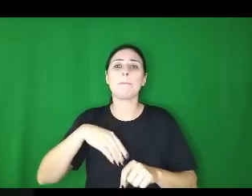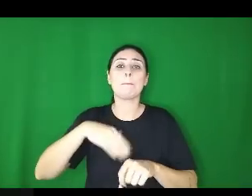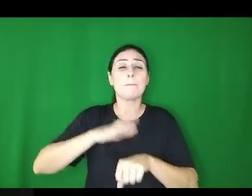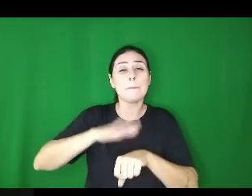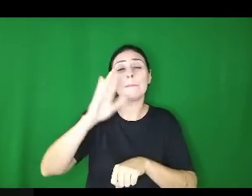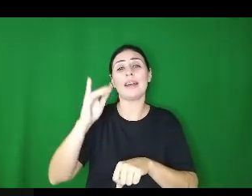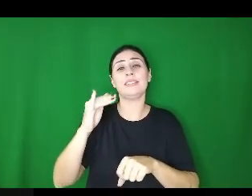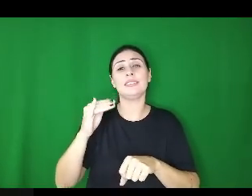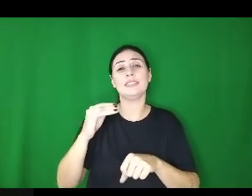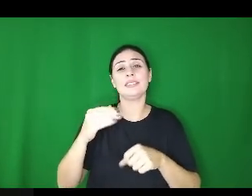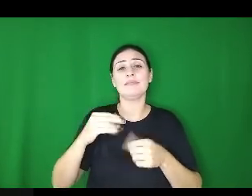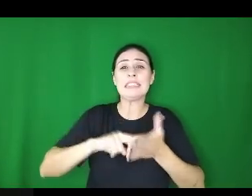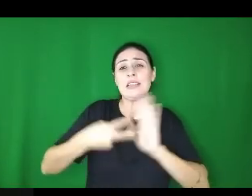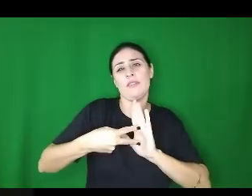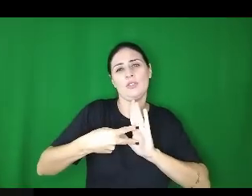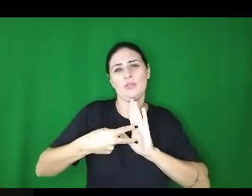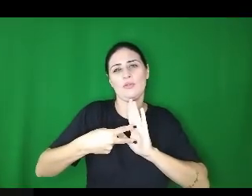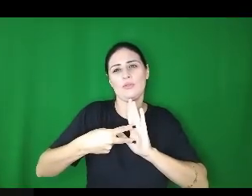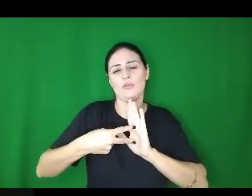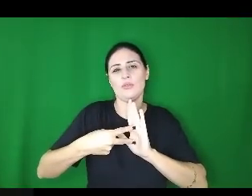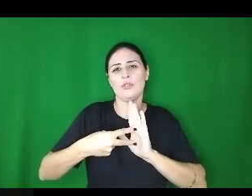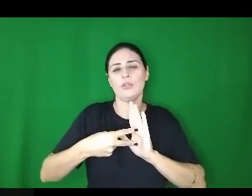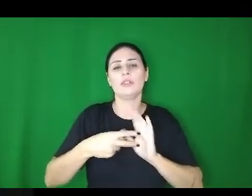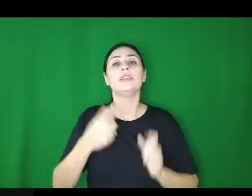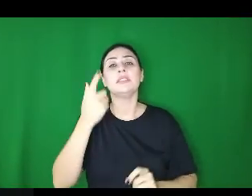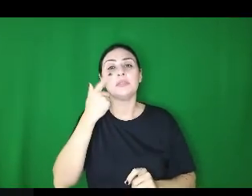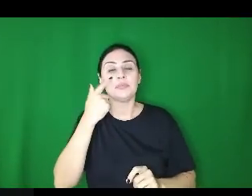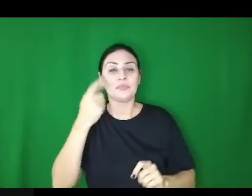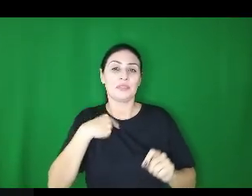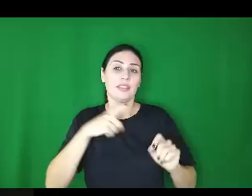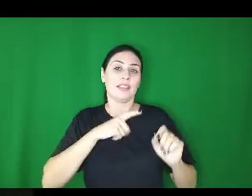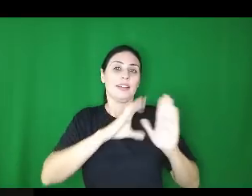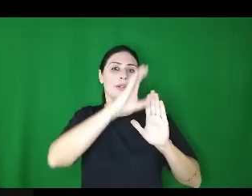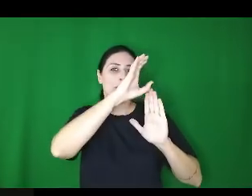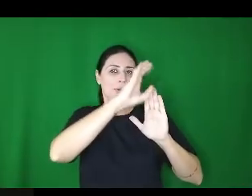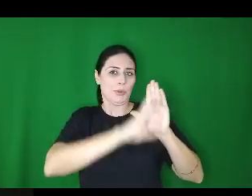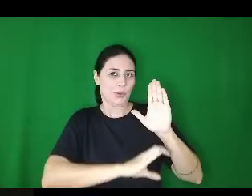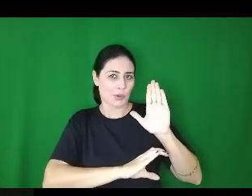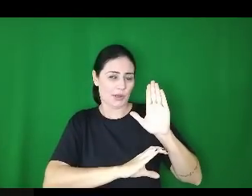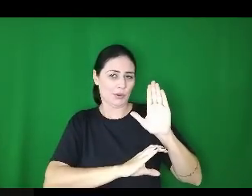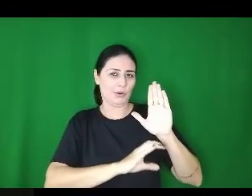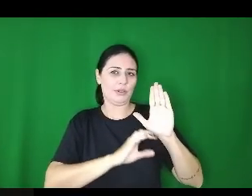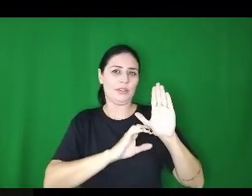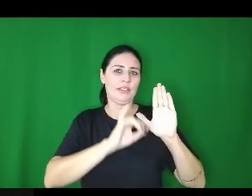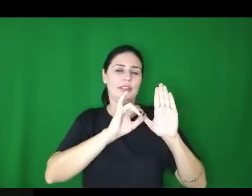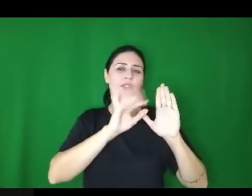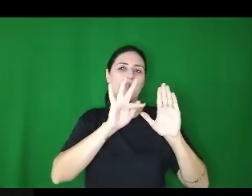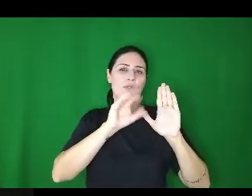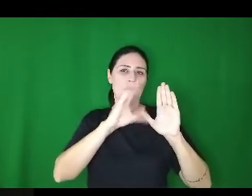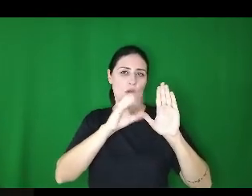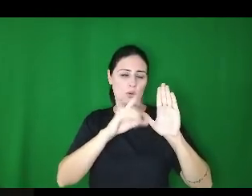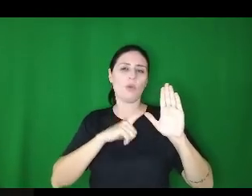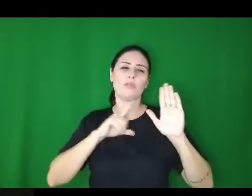iludir. Então, a pergunta, para mim, é que aprendizagens farão mais falta à criança